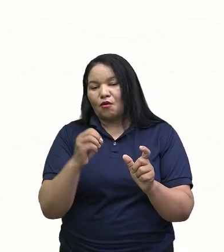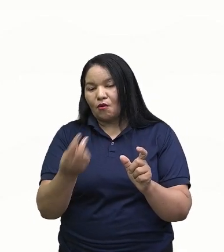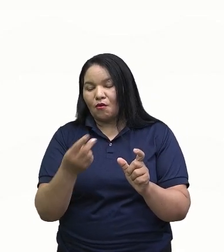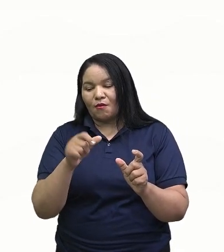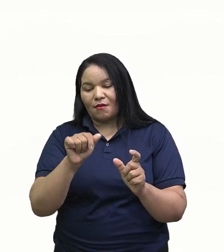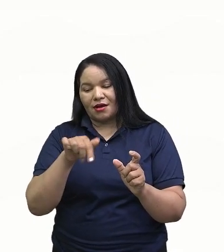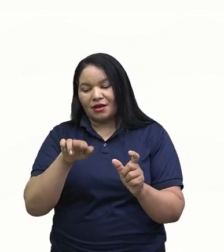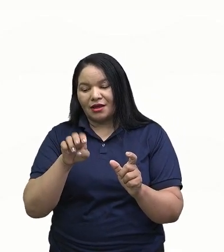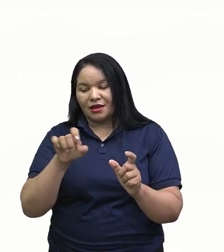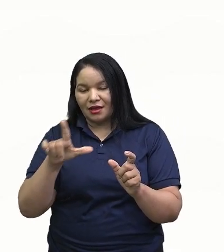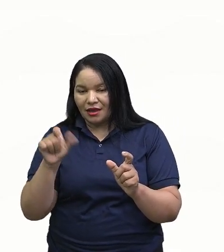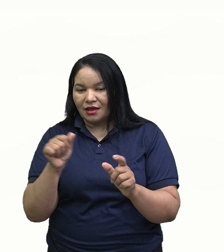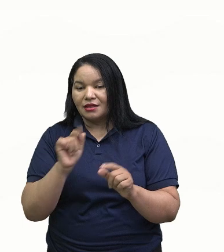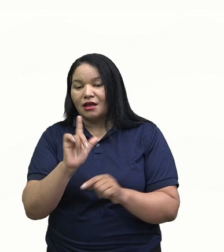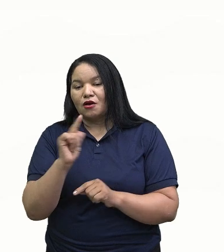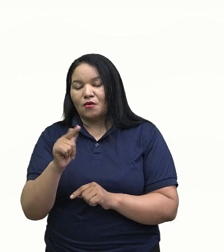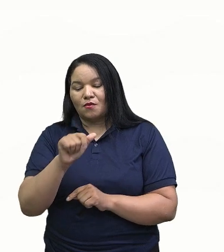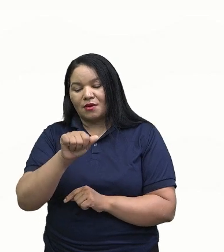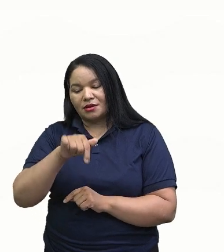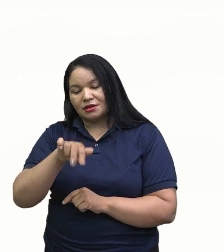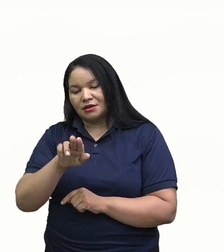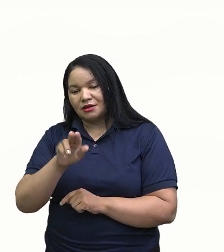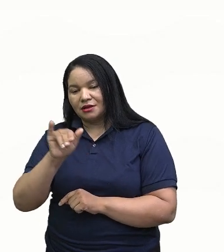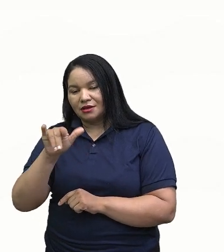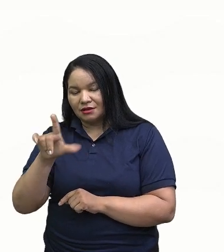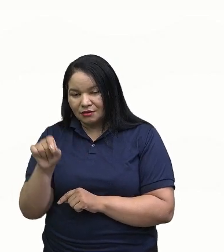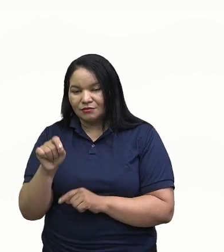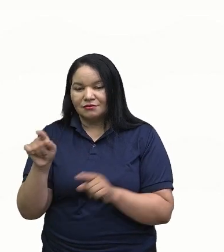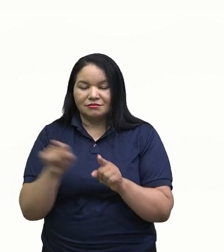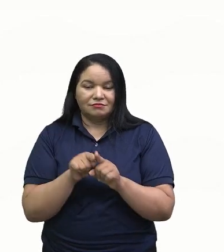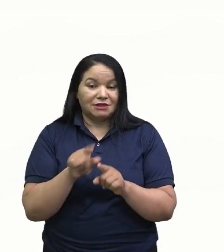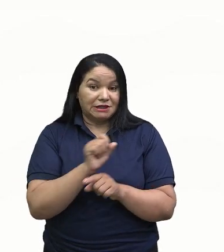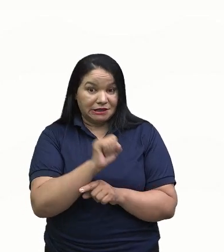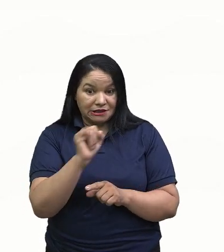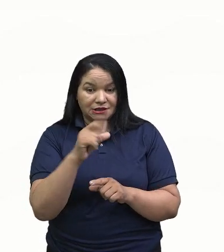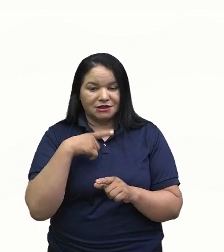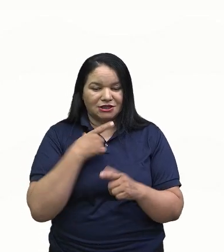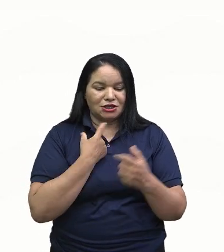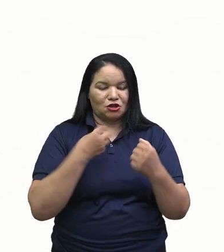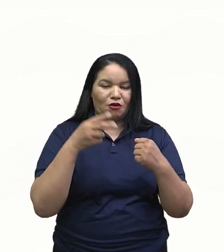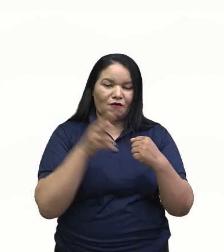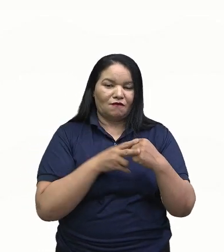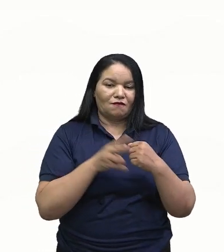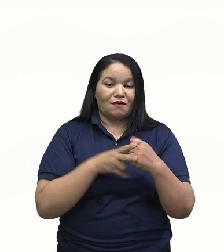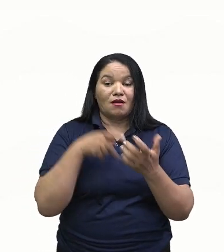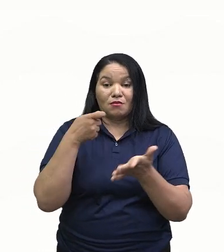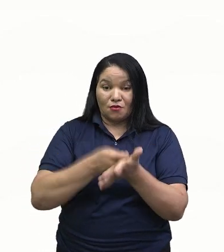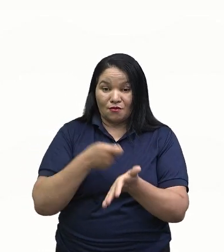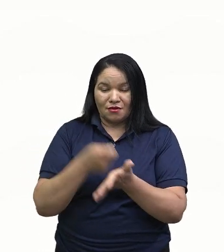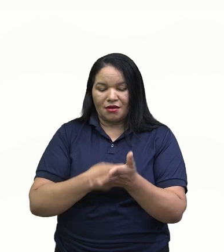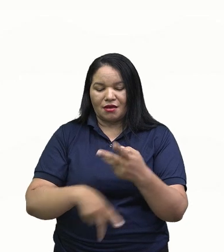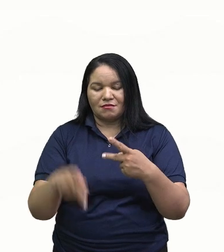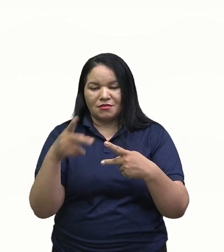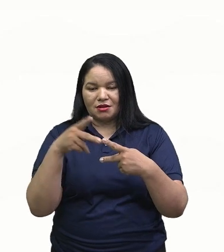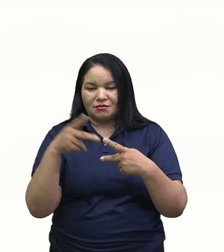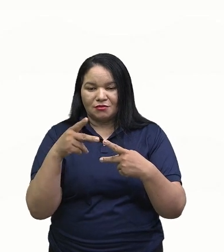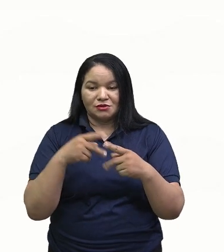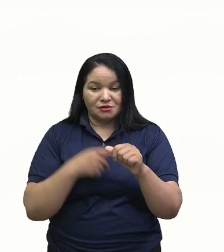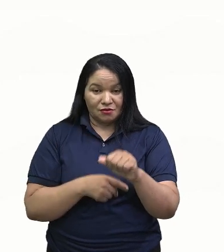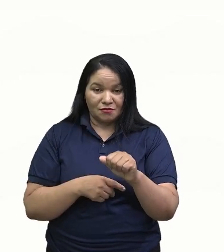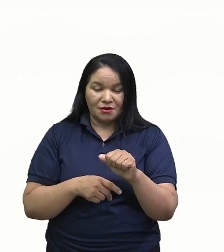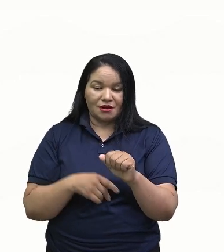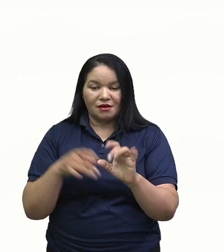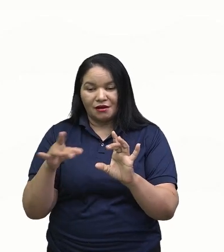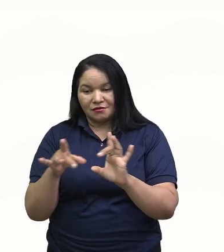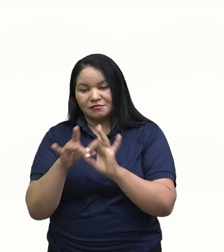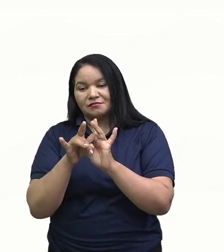temos que observar também o elemento anterior, se é um verbo que exija a preposição a, que aí, no caso, vai se contrair